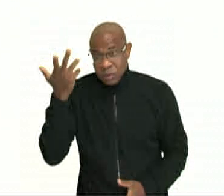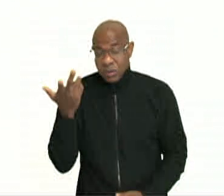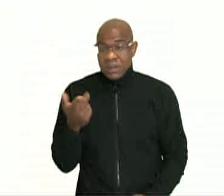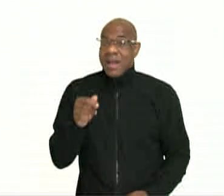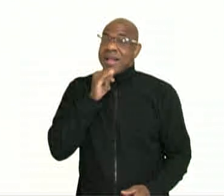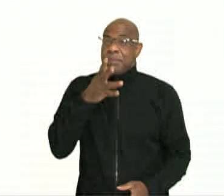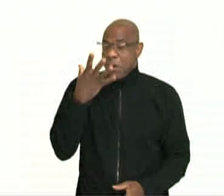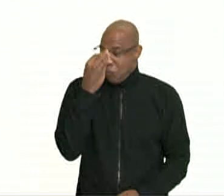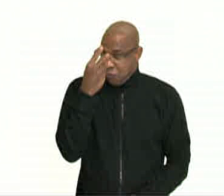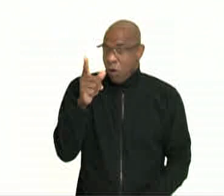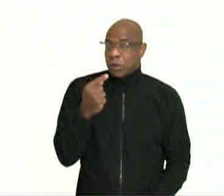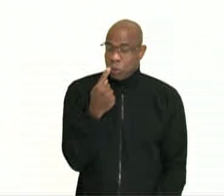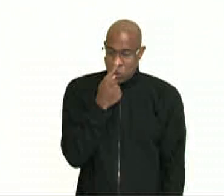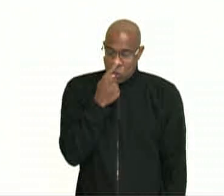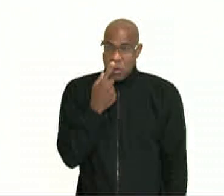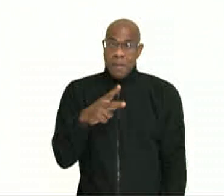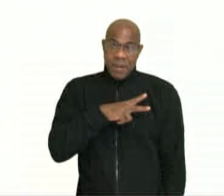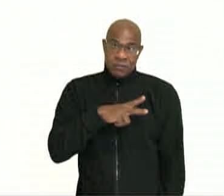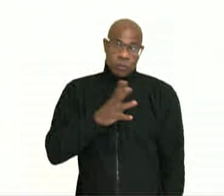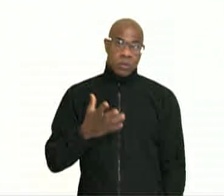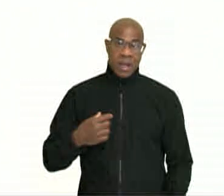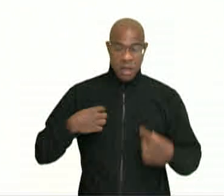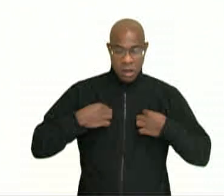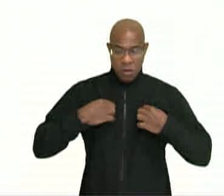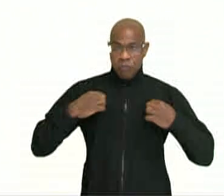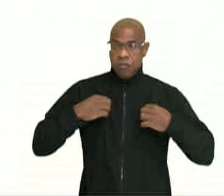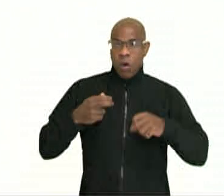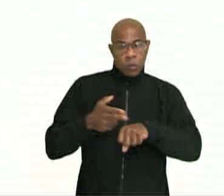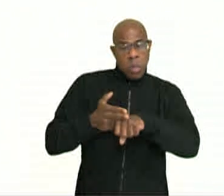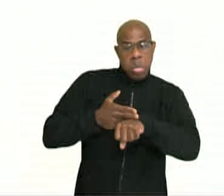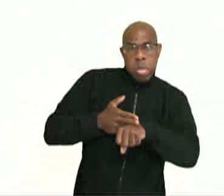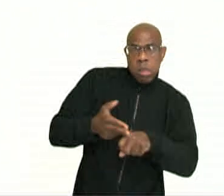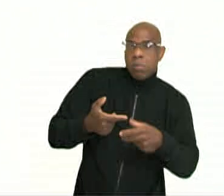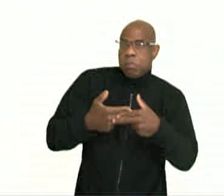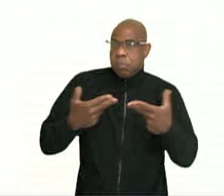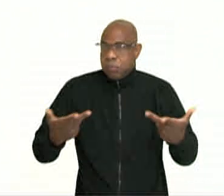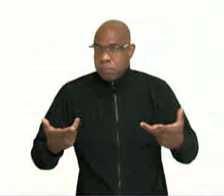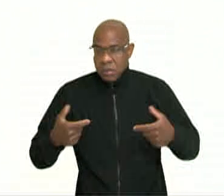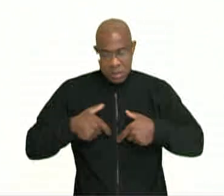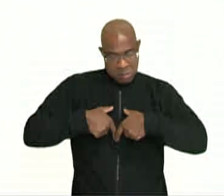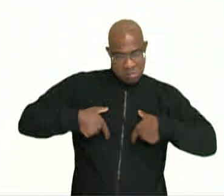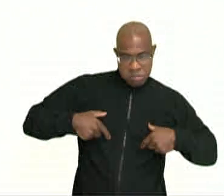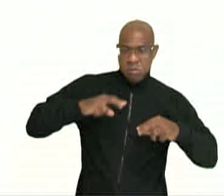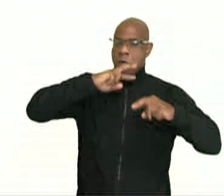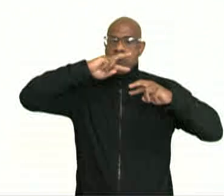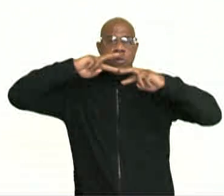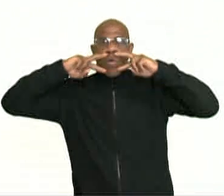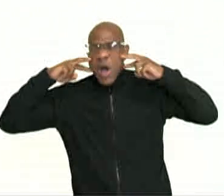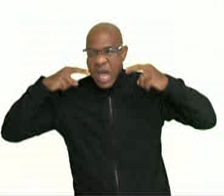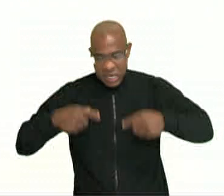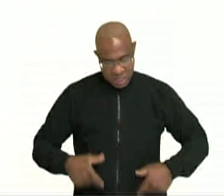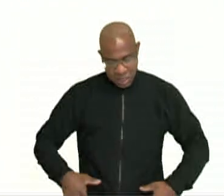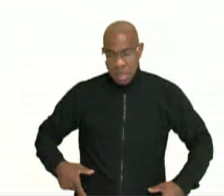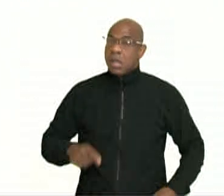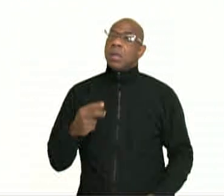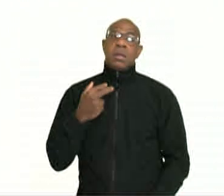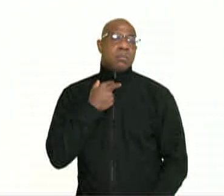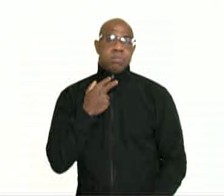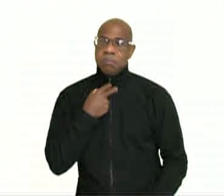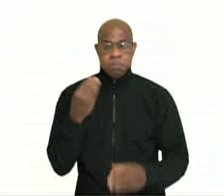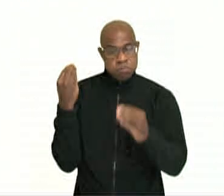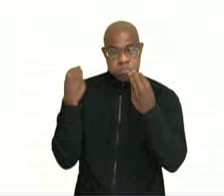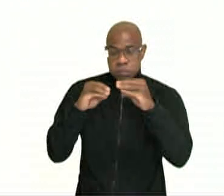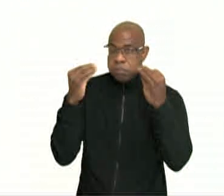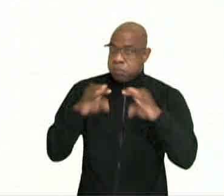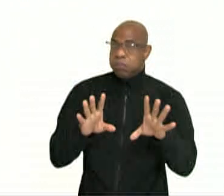nova? Ou da sua namorada que ela tirou especialmente para você? Esses conteúdos não cabem na primeira